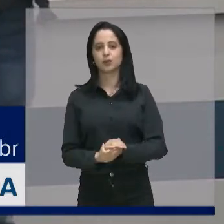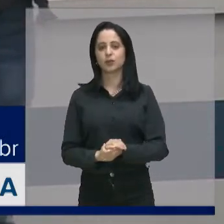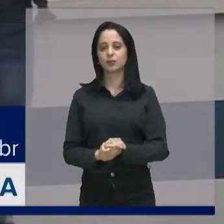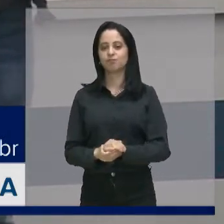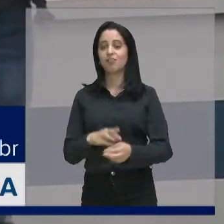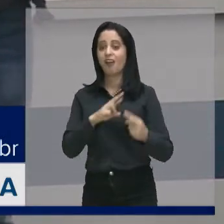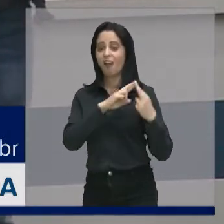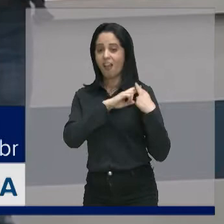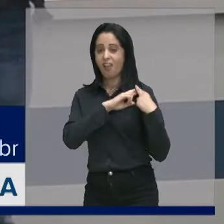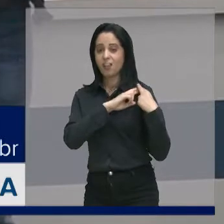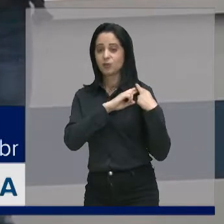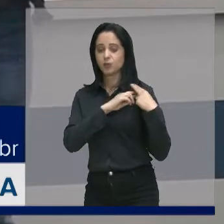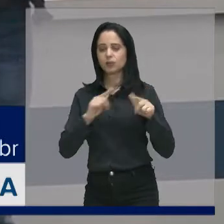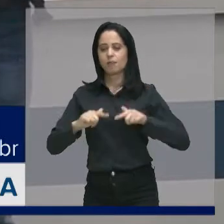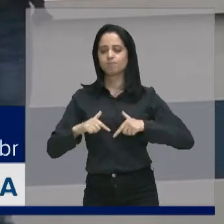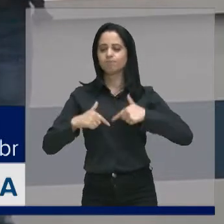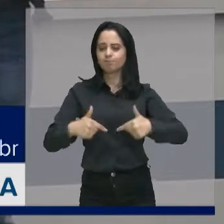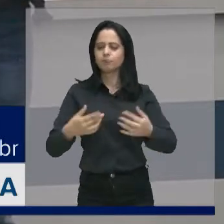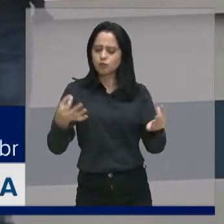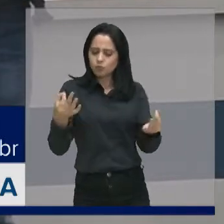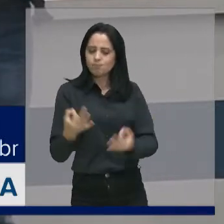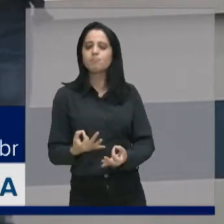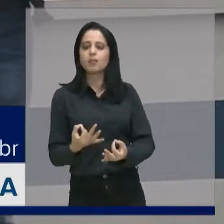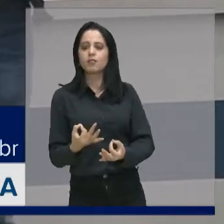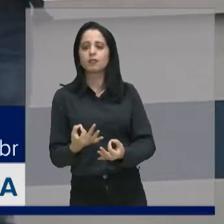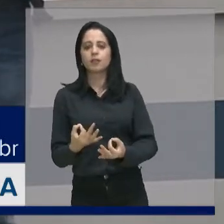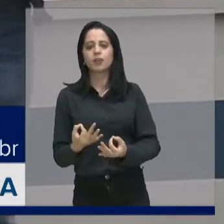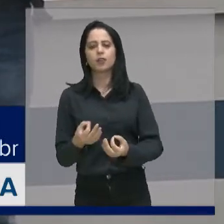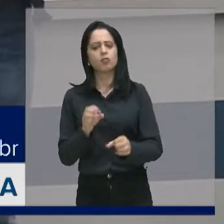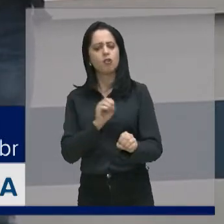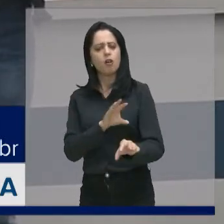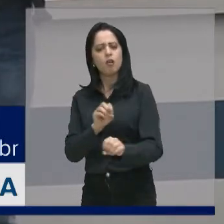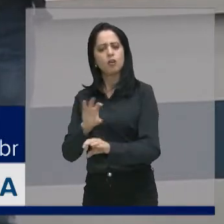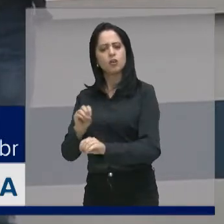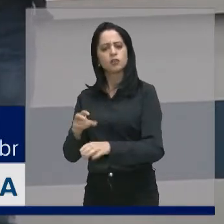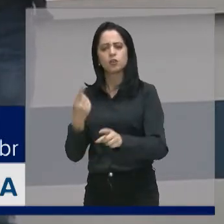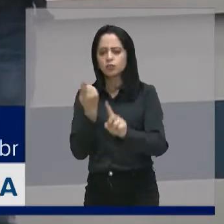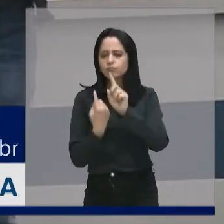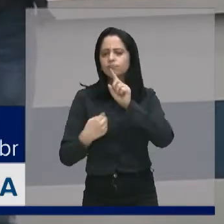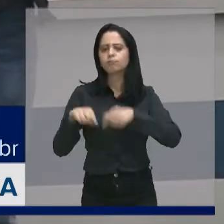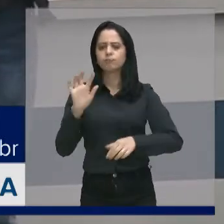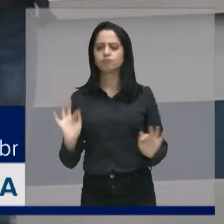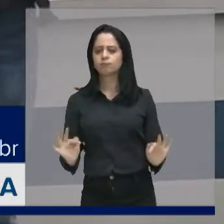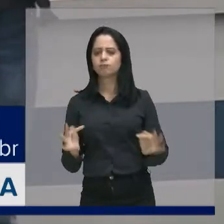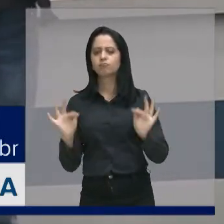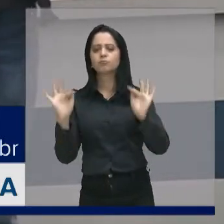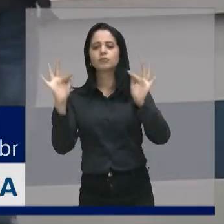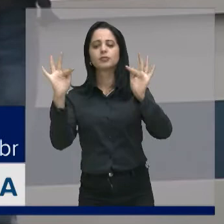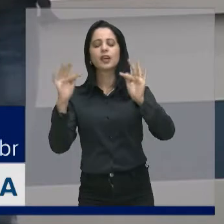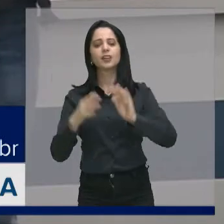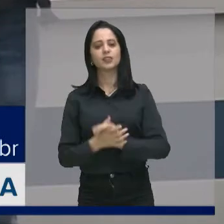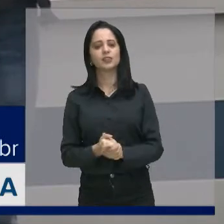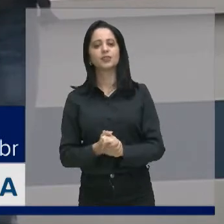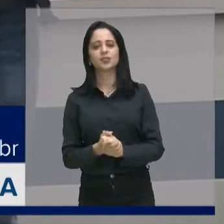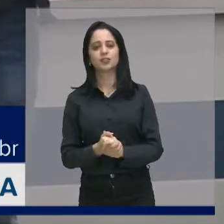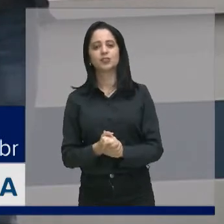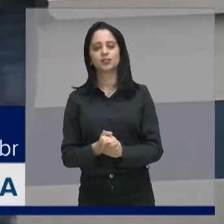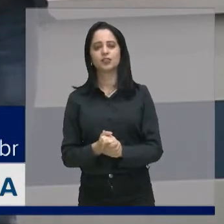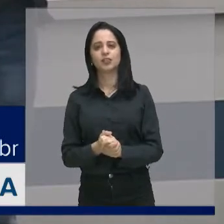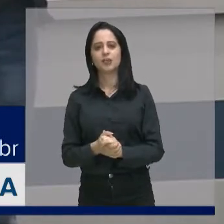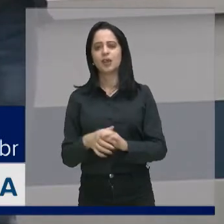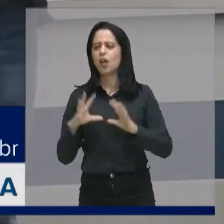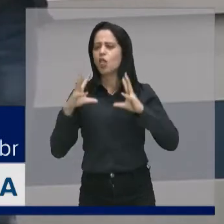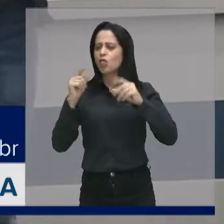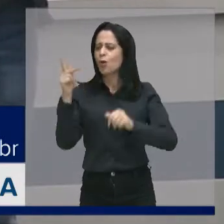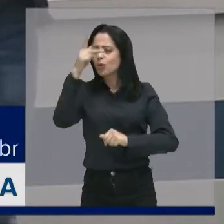arrojados, deixa um legado de desenvolvimento tecnológico e o respeito de todas as pessoas que, assim como ele, tinham a dedicação